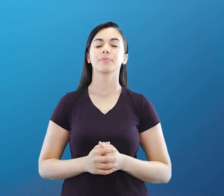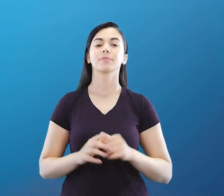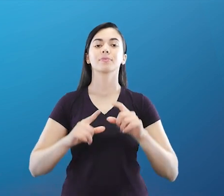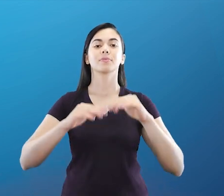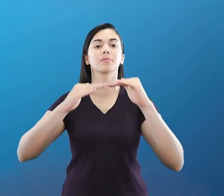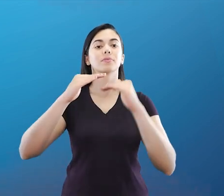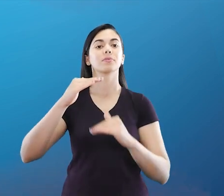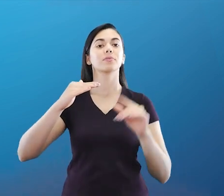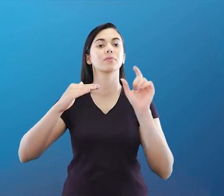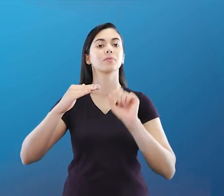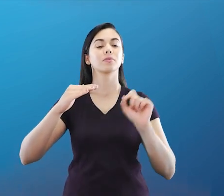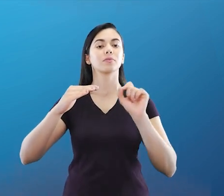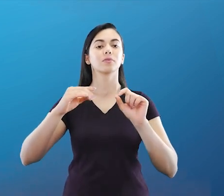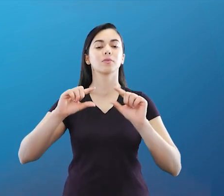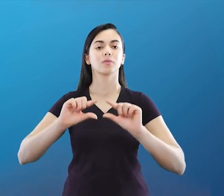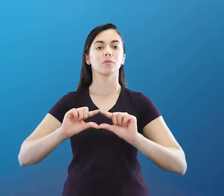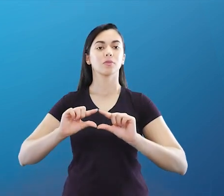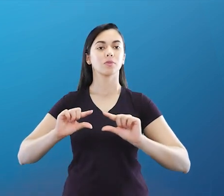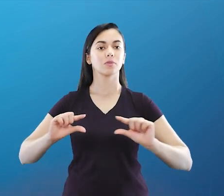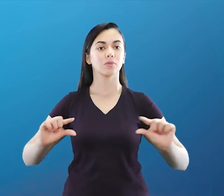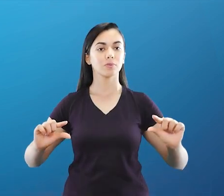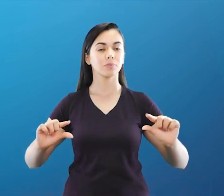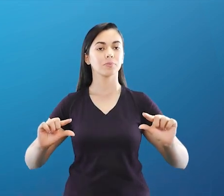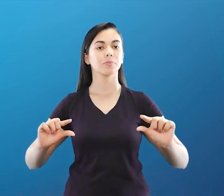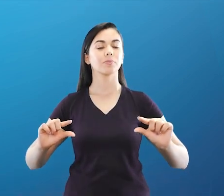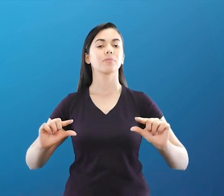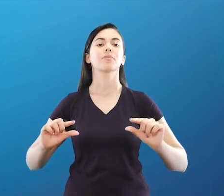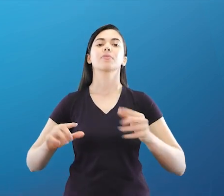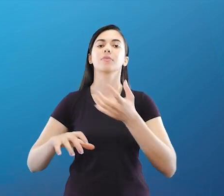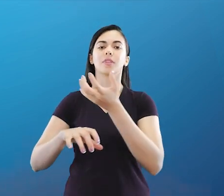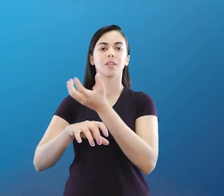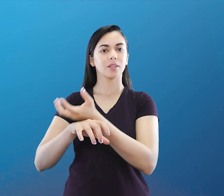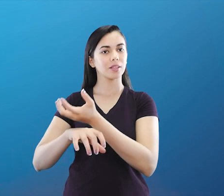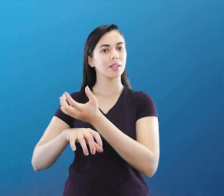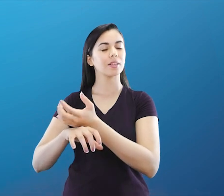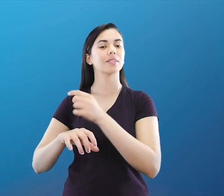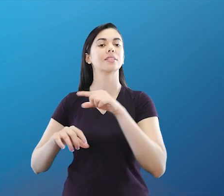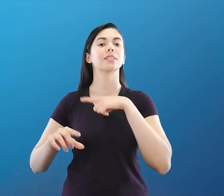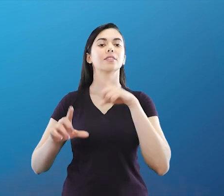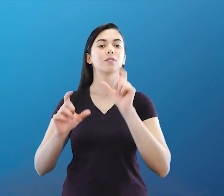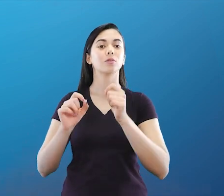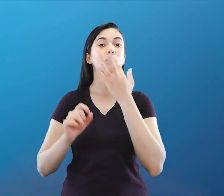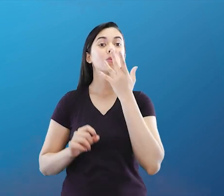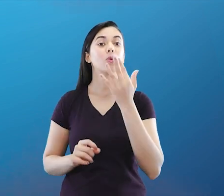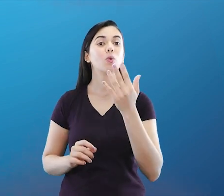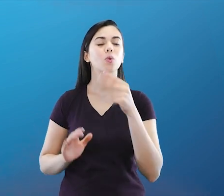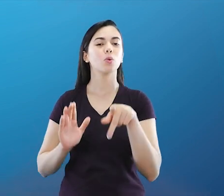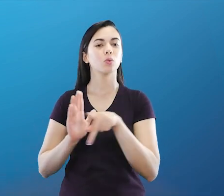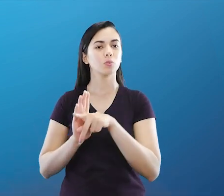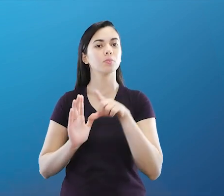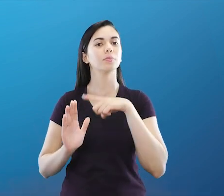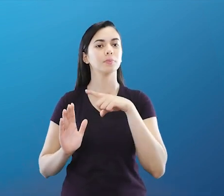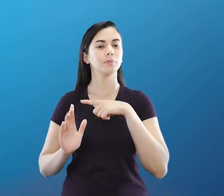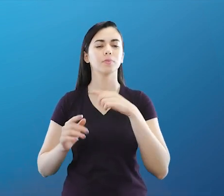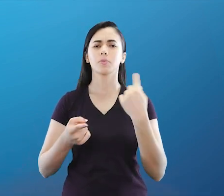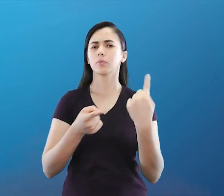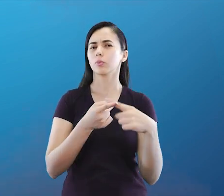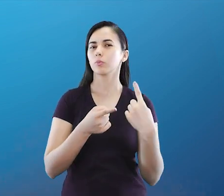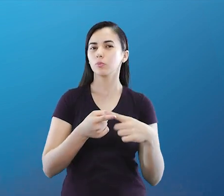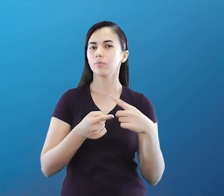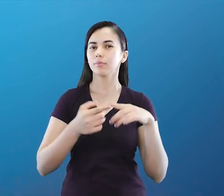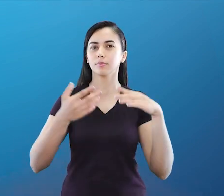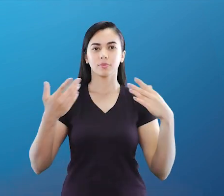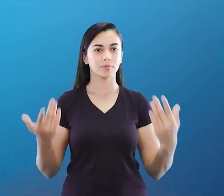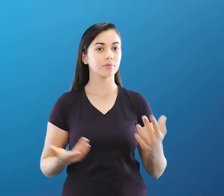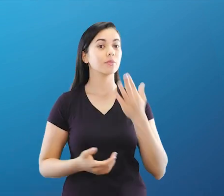logo abaixo, nós temos a legenda, tá? Cada disciplina, ela possui uma cor específica. Por quê?